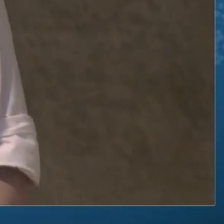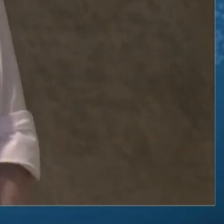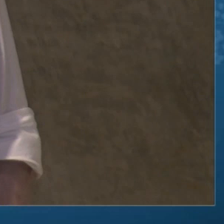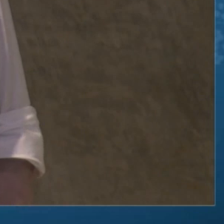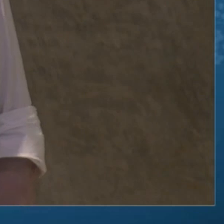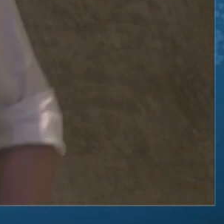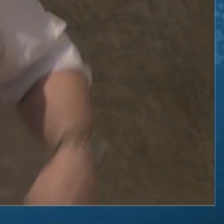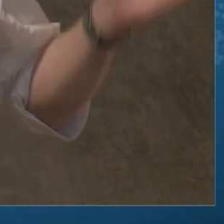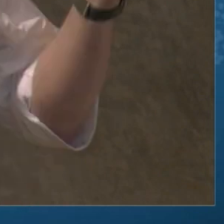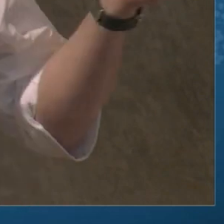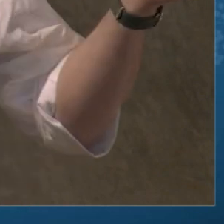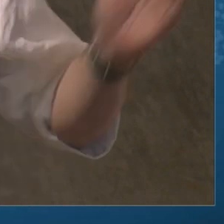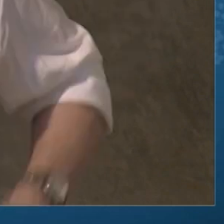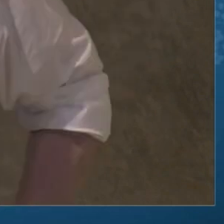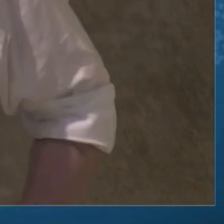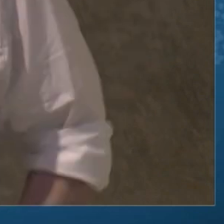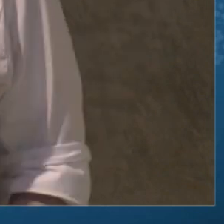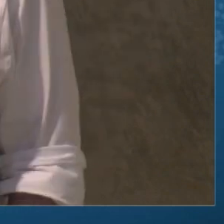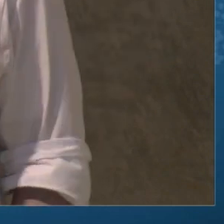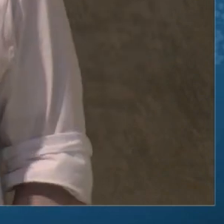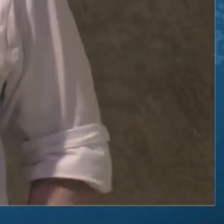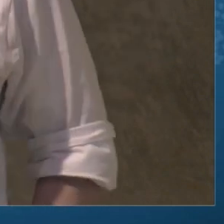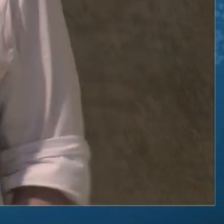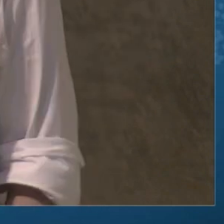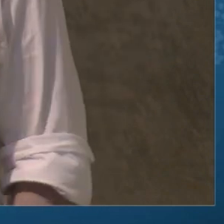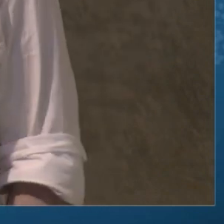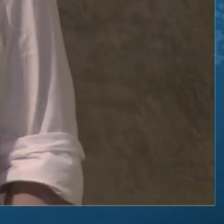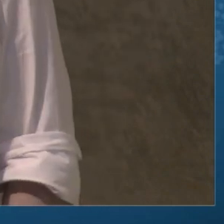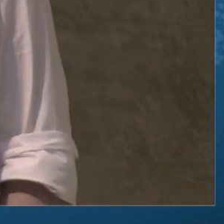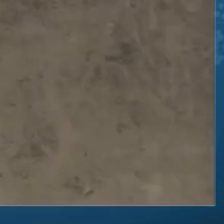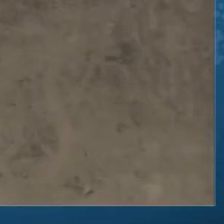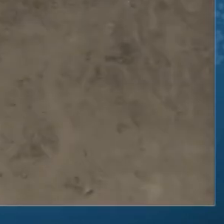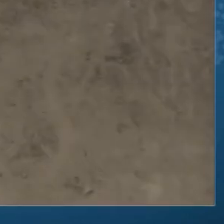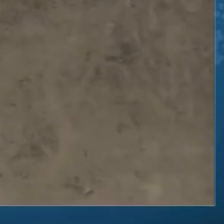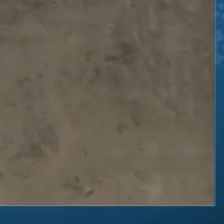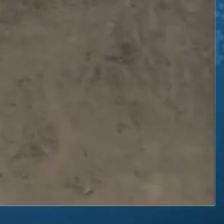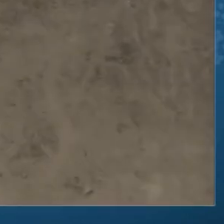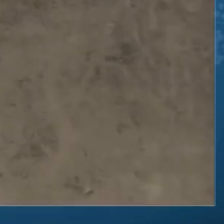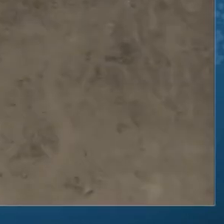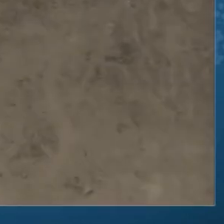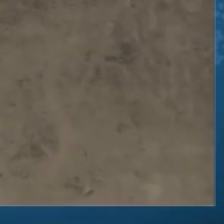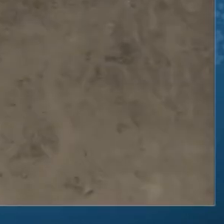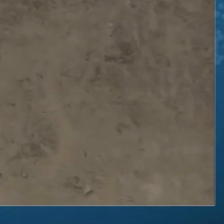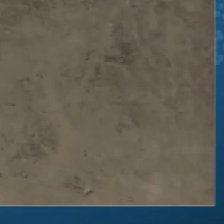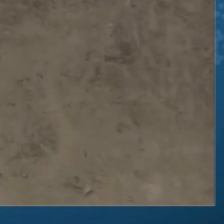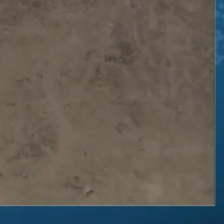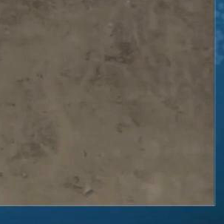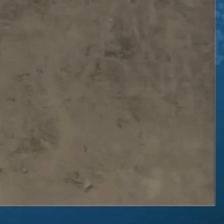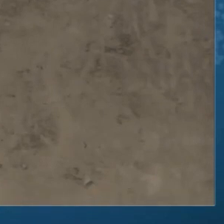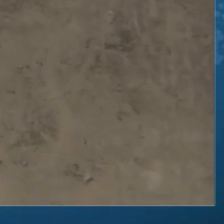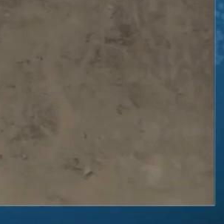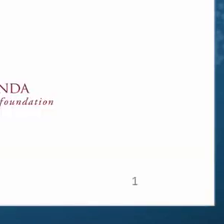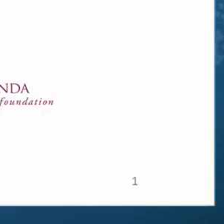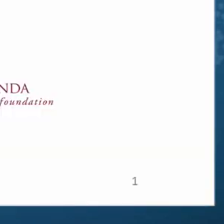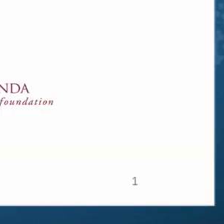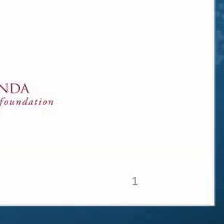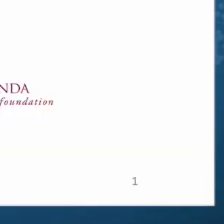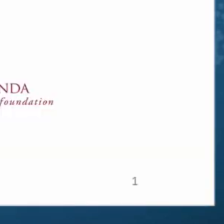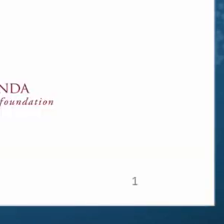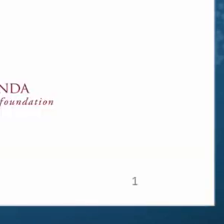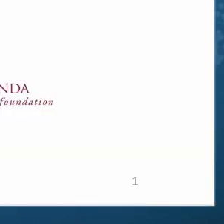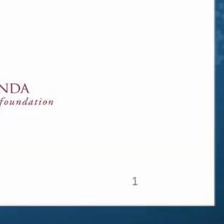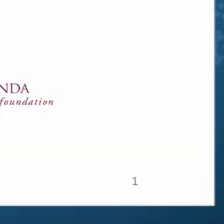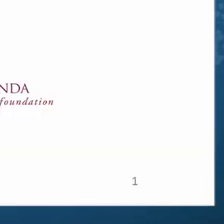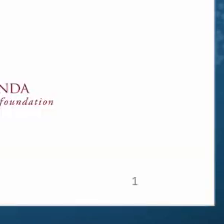ter a oportunidade de compartilhar o palco com colegas. Dr. Paulo e eu já trabalhamos muitos anos